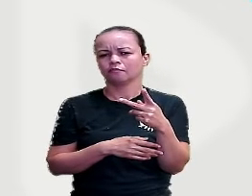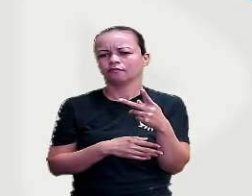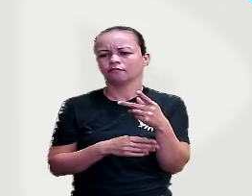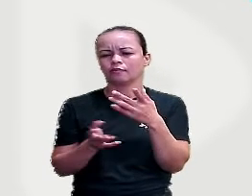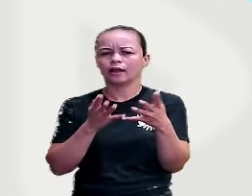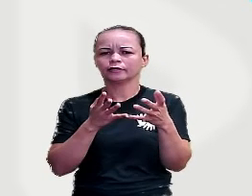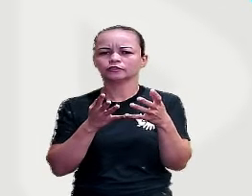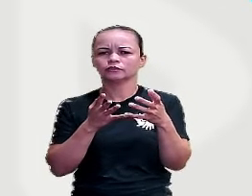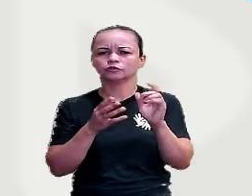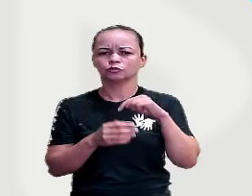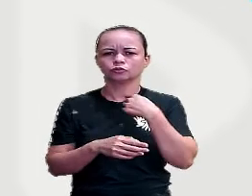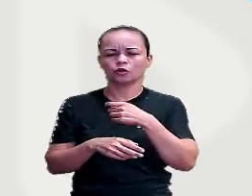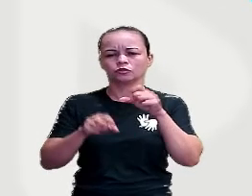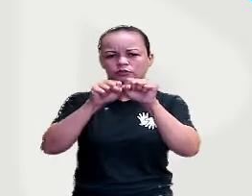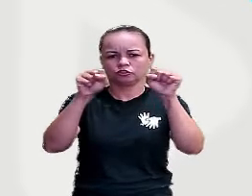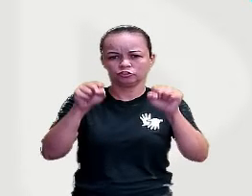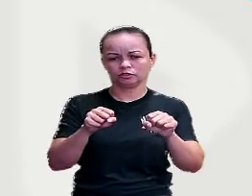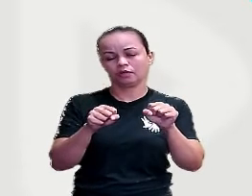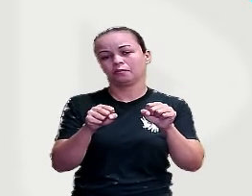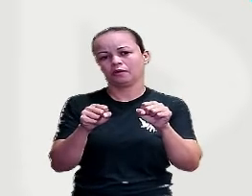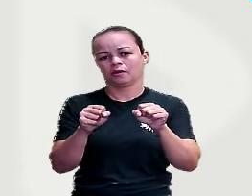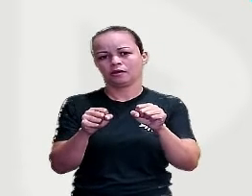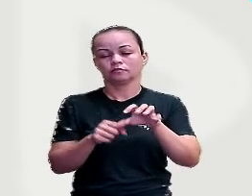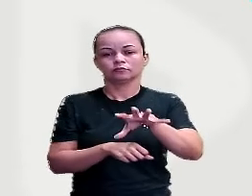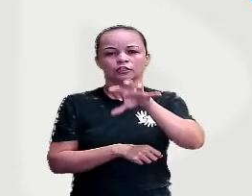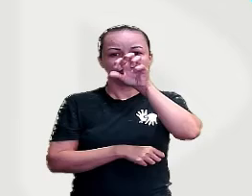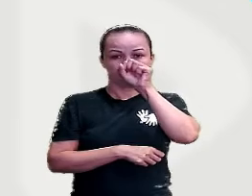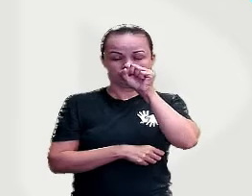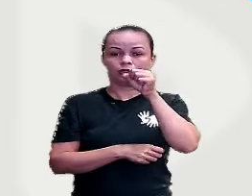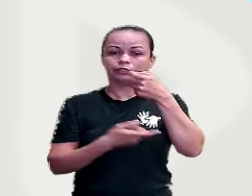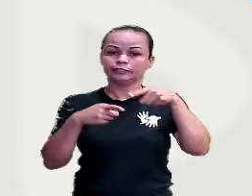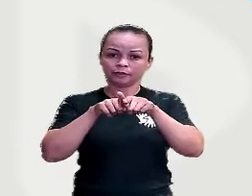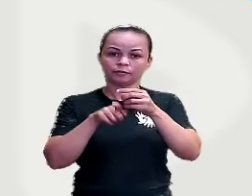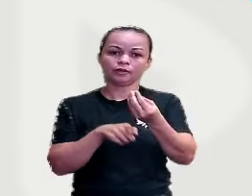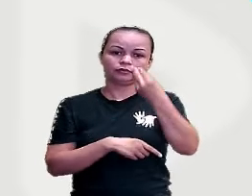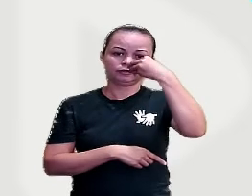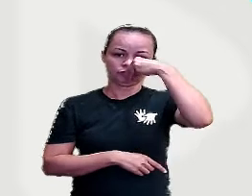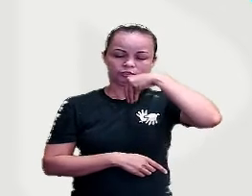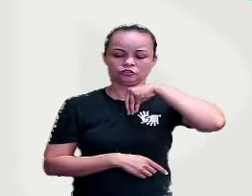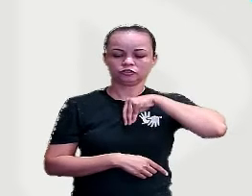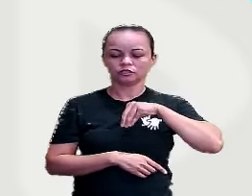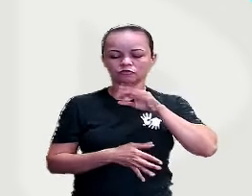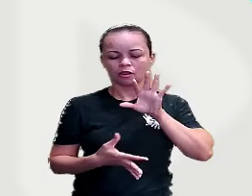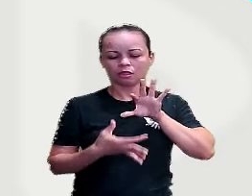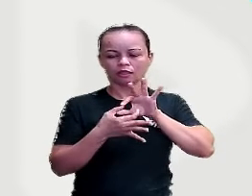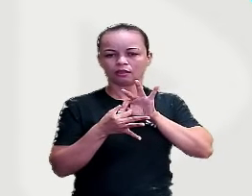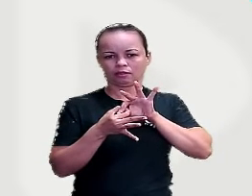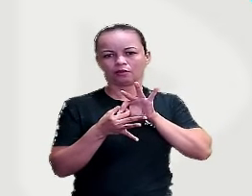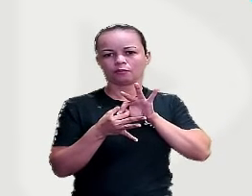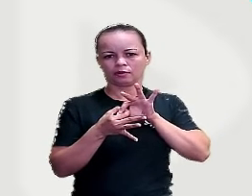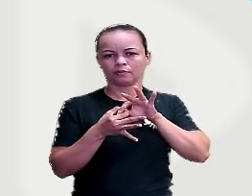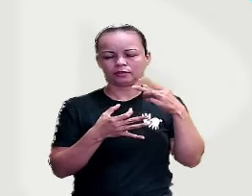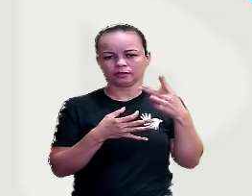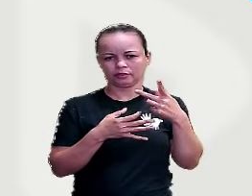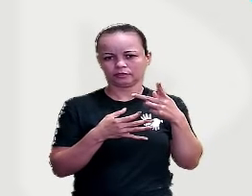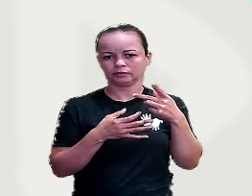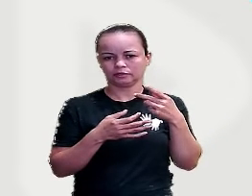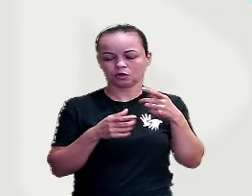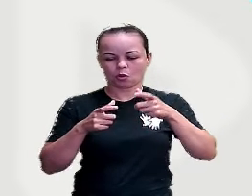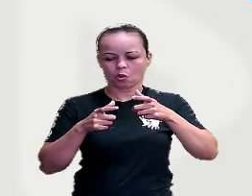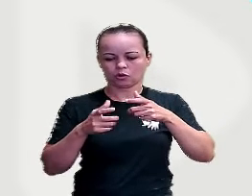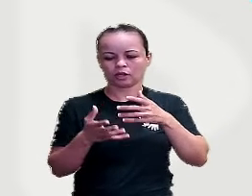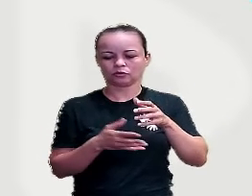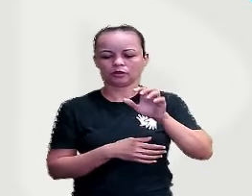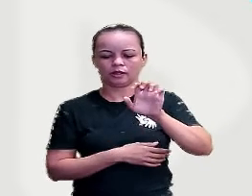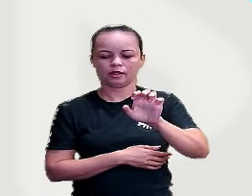parte do nosso sistema respiratório, do nosso sistema digestivo, eles se complementam nessa determinada região. Então